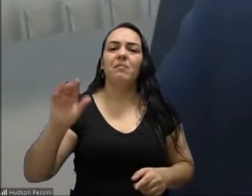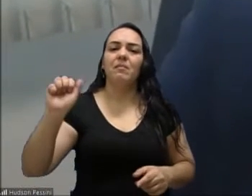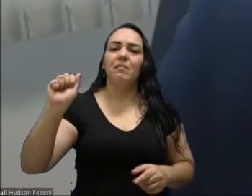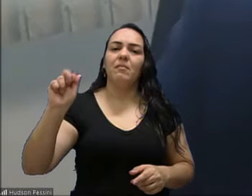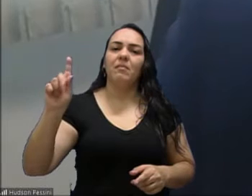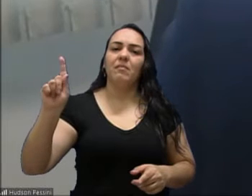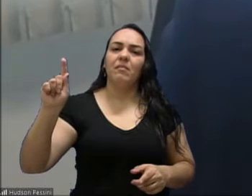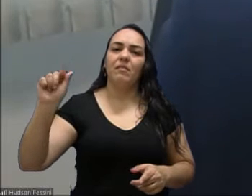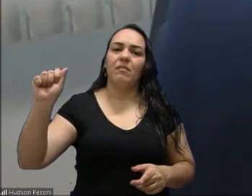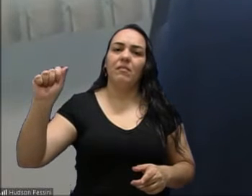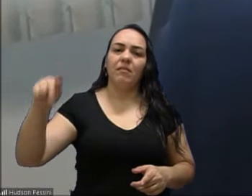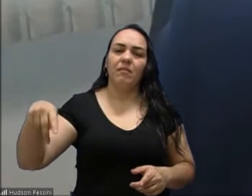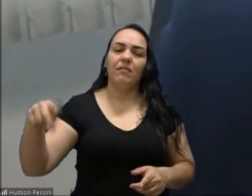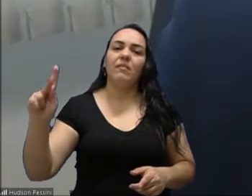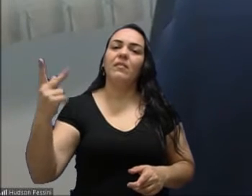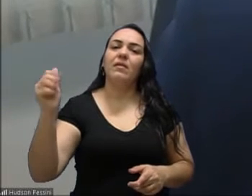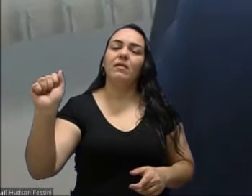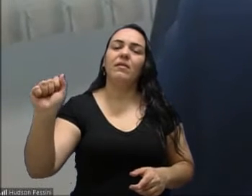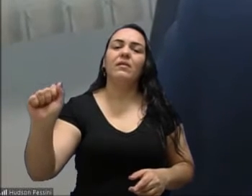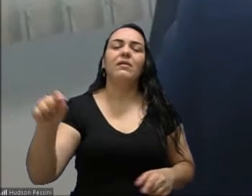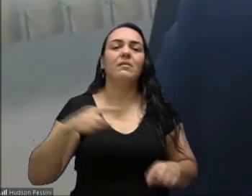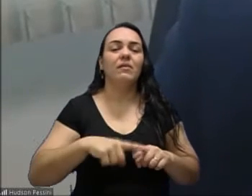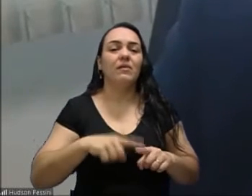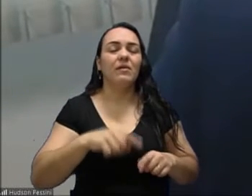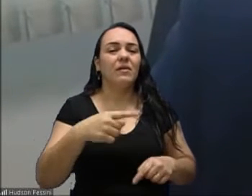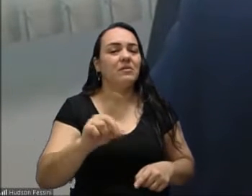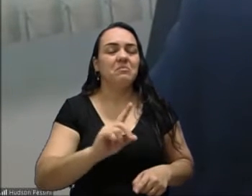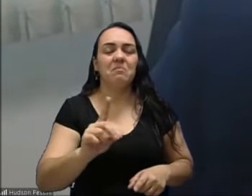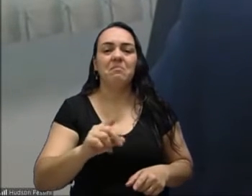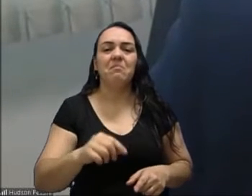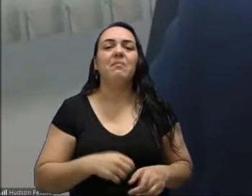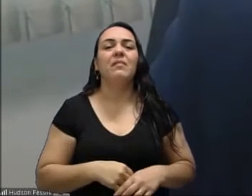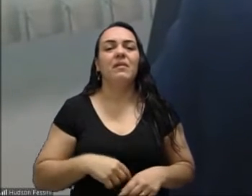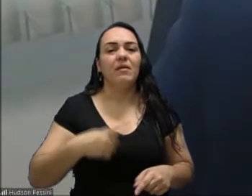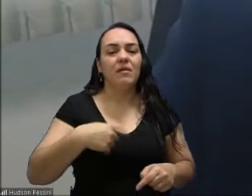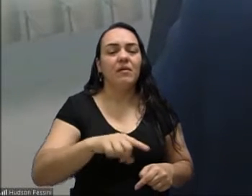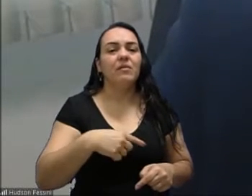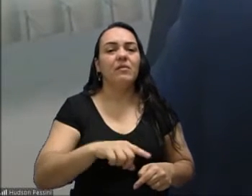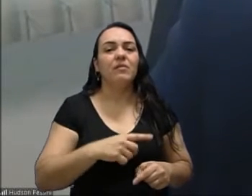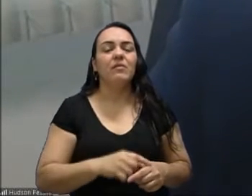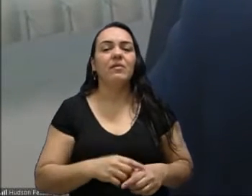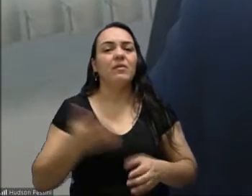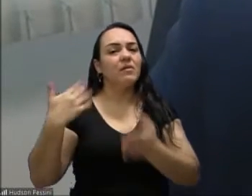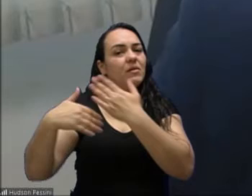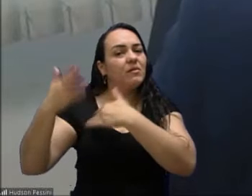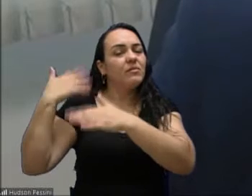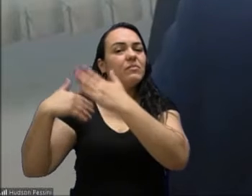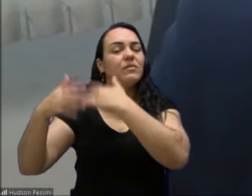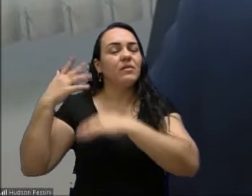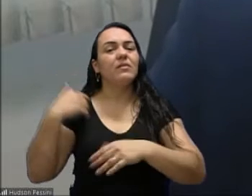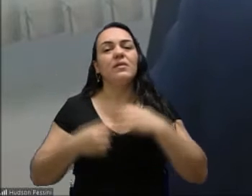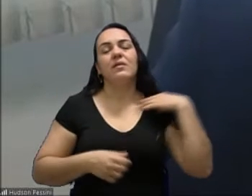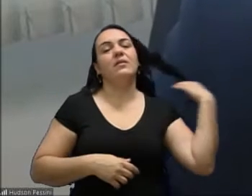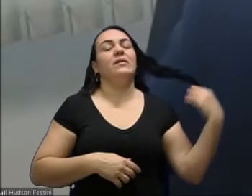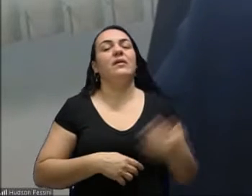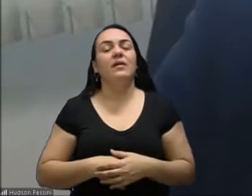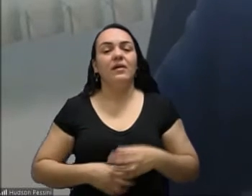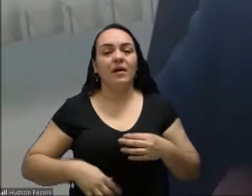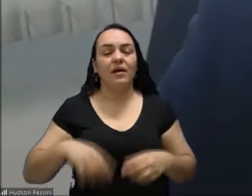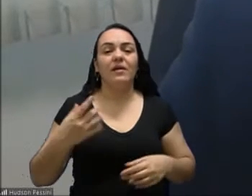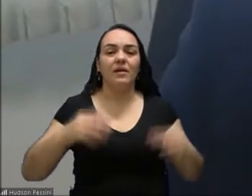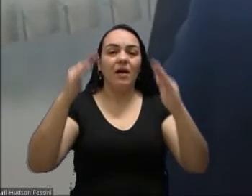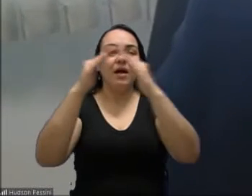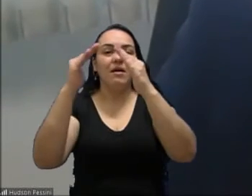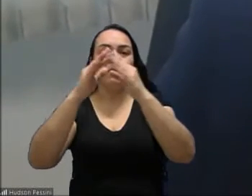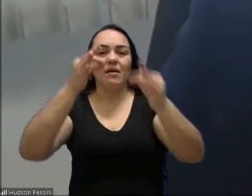com o meu ex-sogro. Eu sou frequentador da Feira da Barganha quando era em frente ao Fórum Velho, quando a